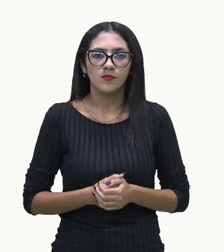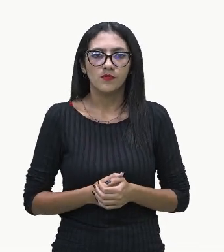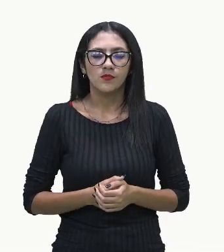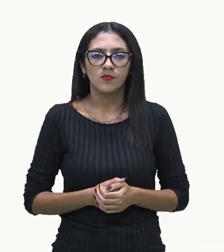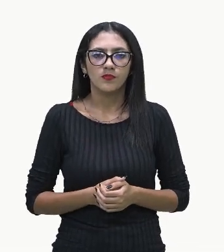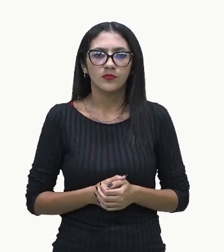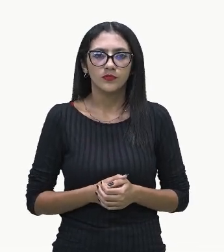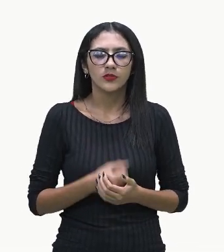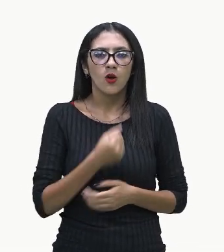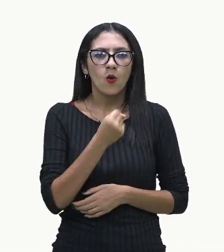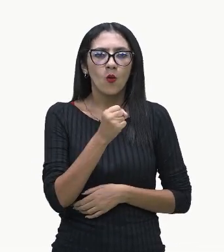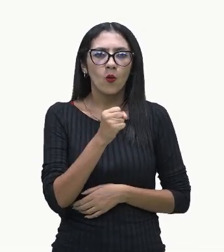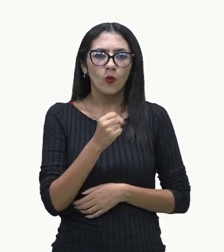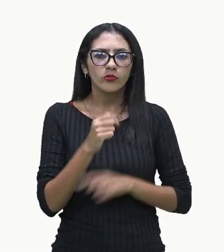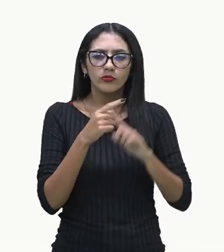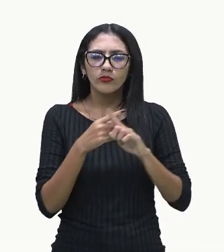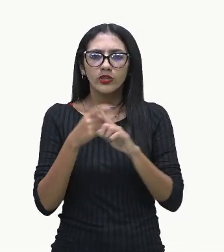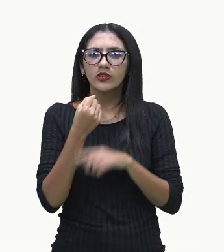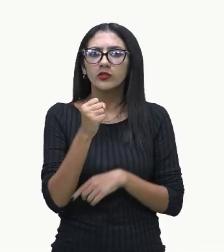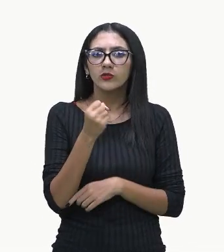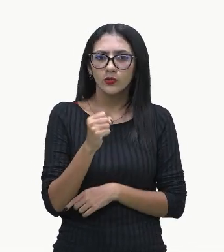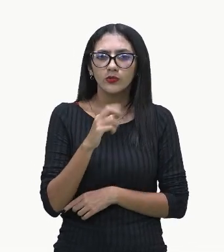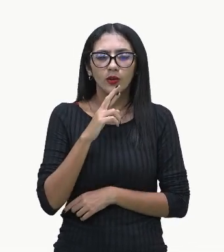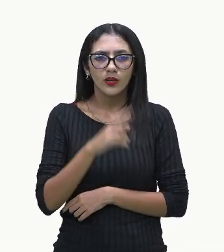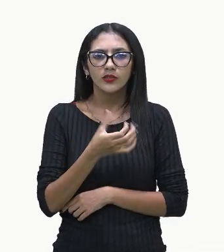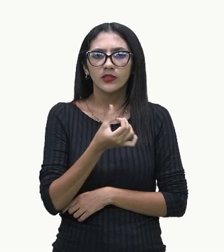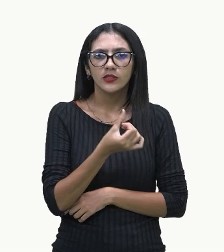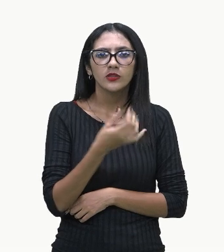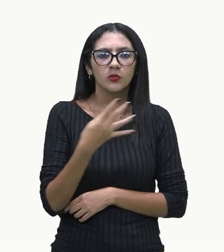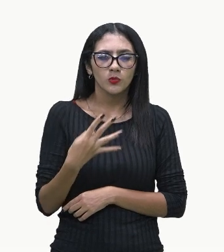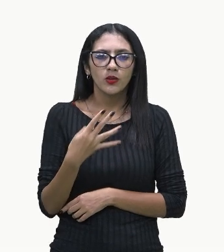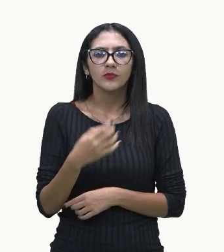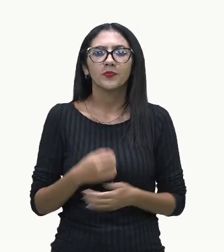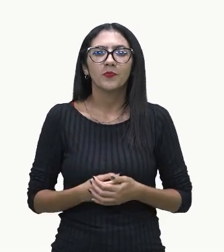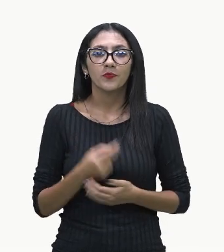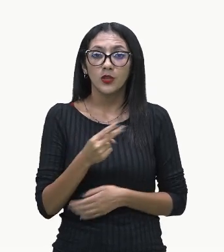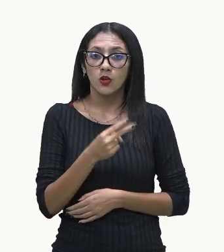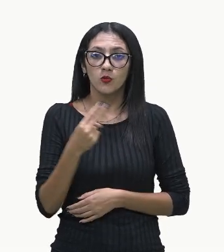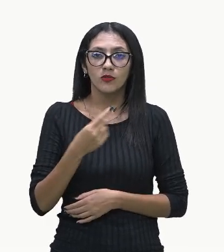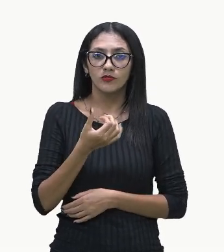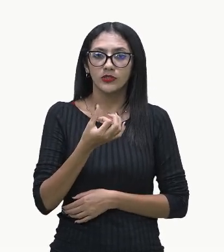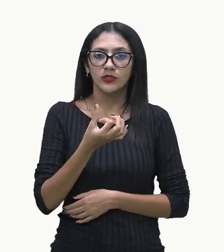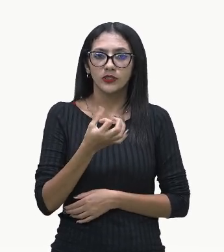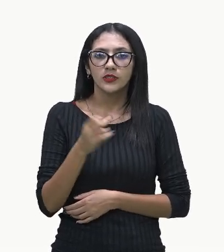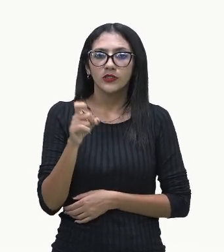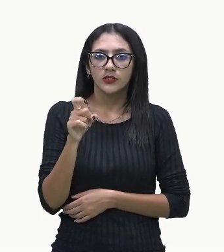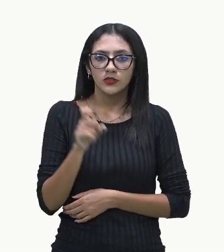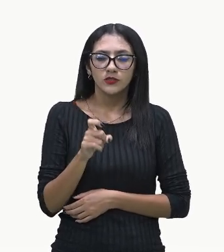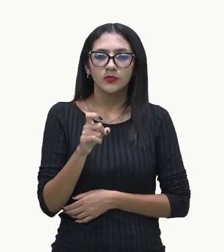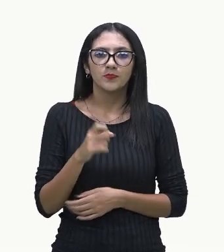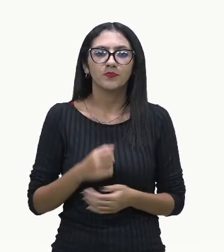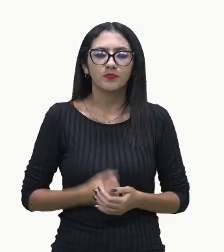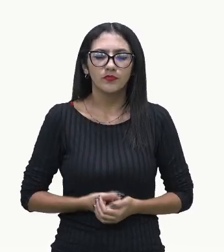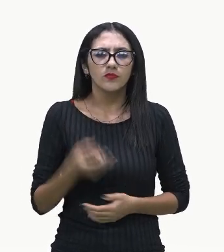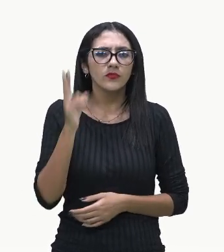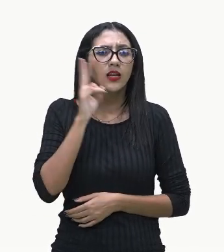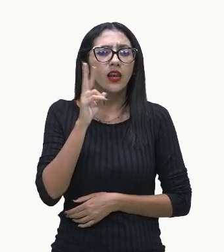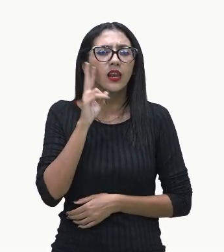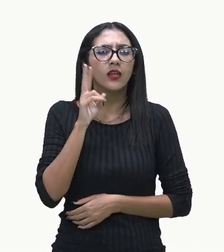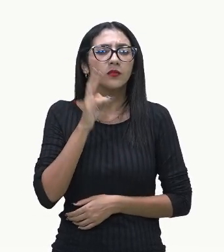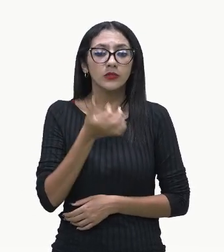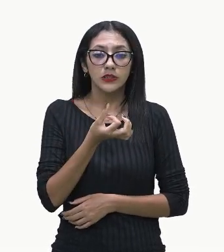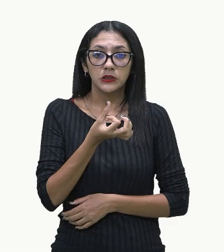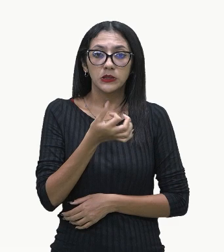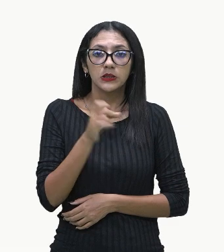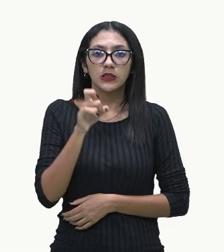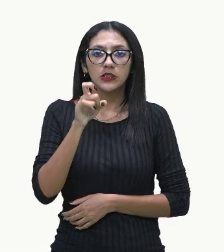quadrado, 8 vezes o 8, 64, é igual a 16x, mas lembre, 16x